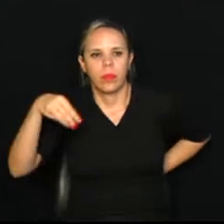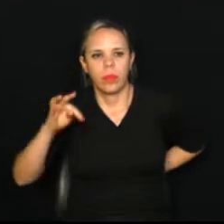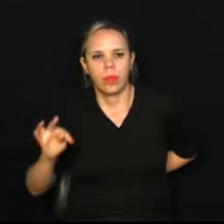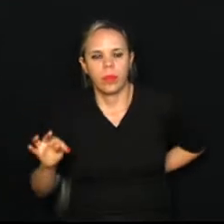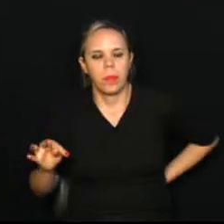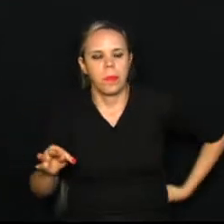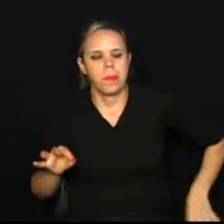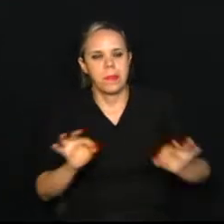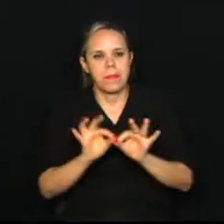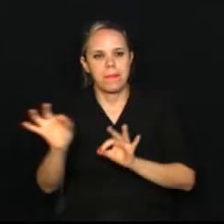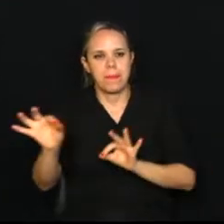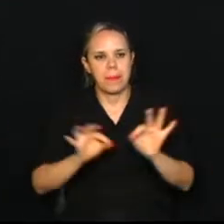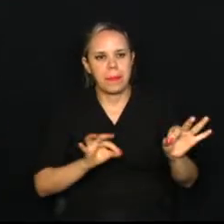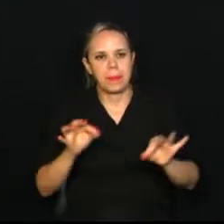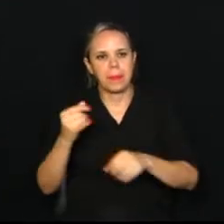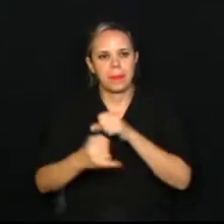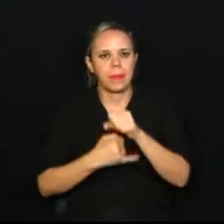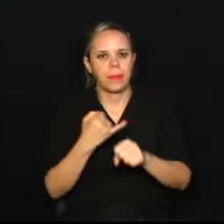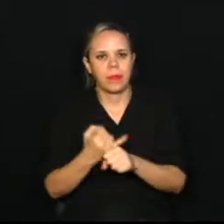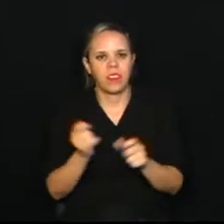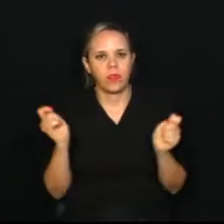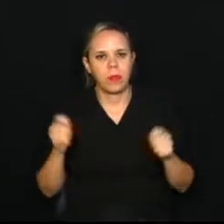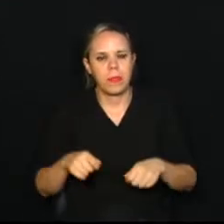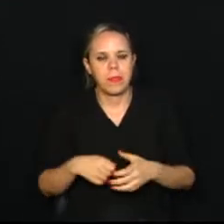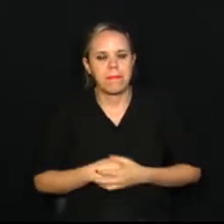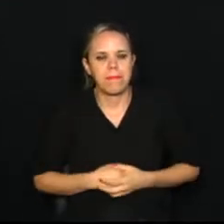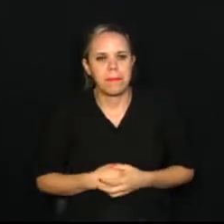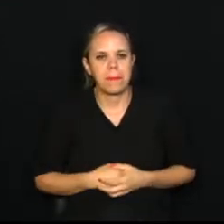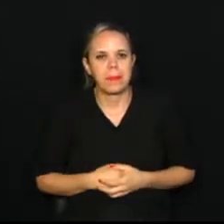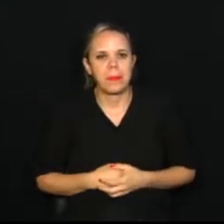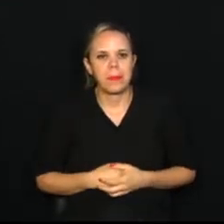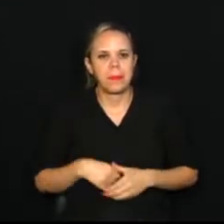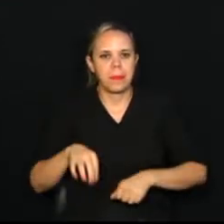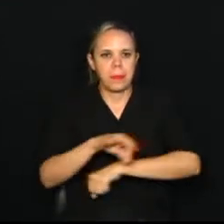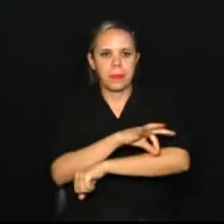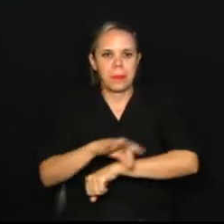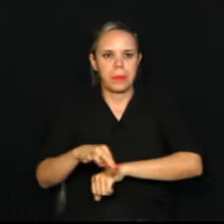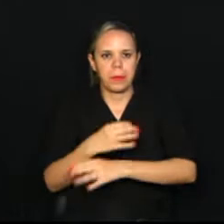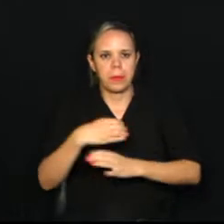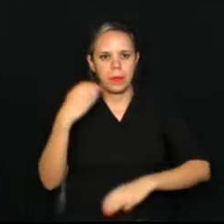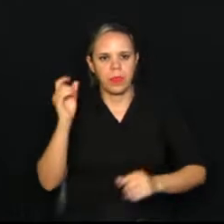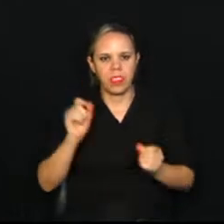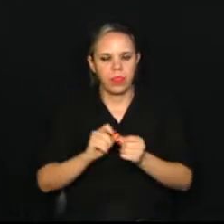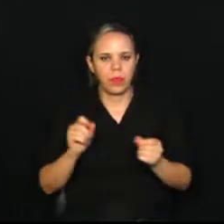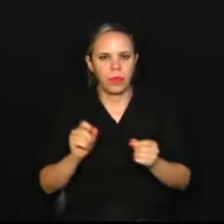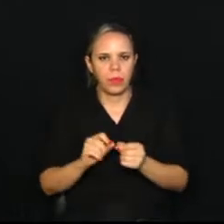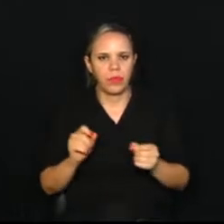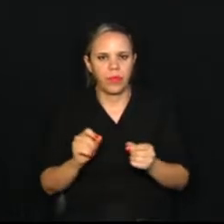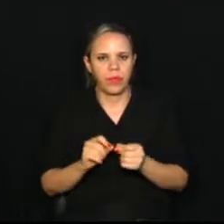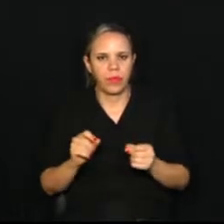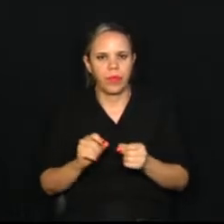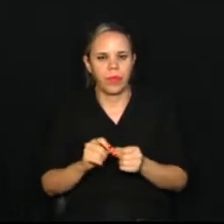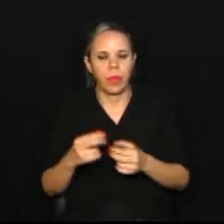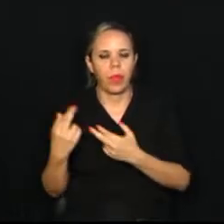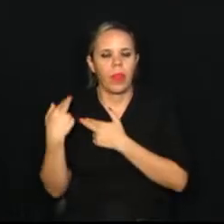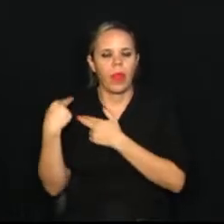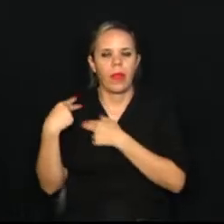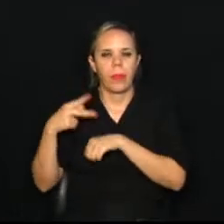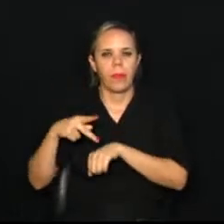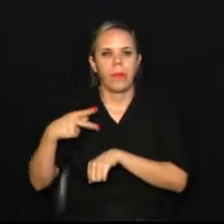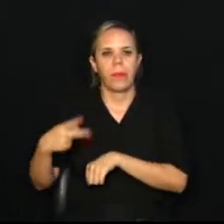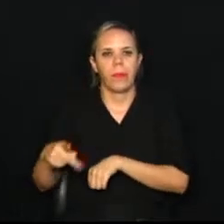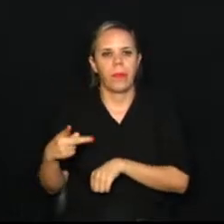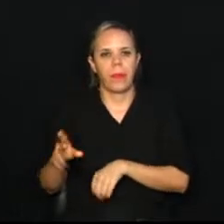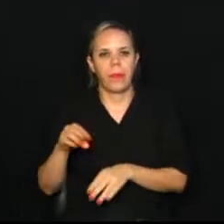é viabilizado online. Os arquitetos e engenheiros vão poder fazer a sua responsabilidade